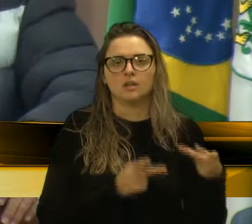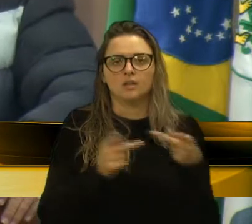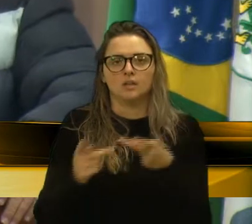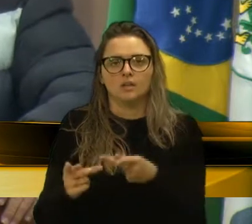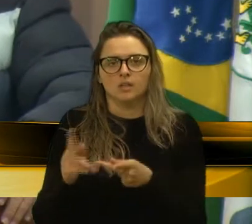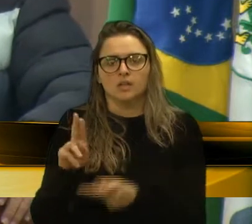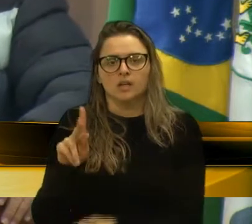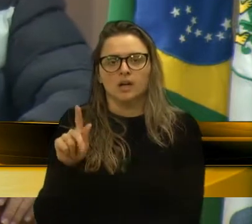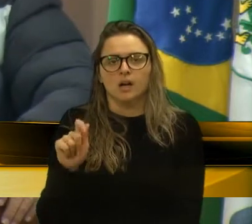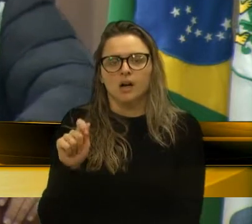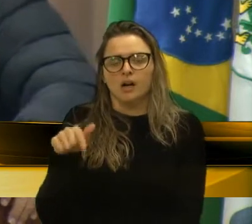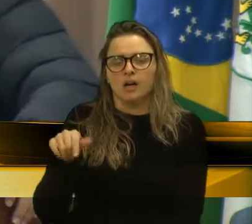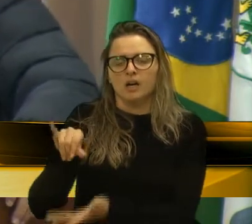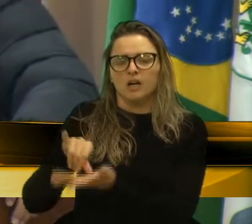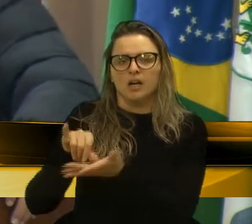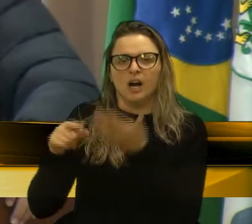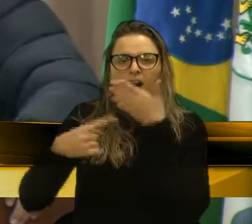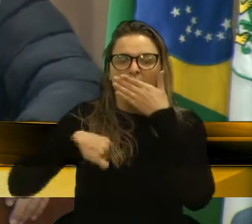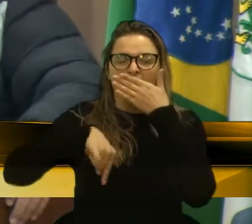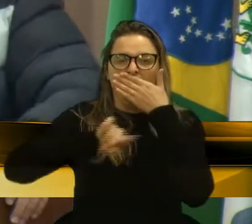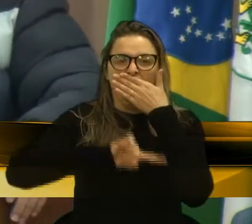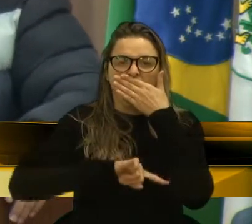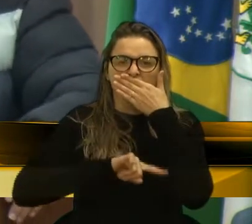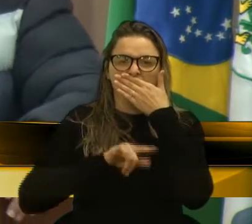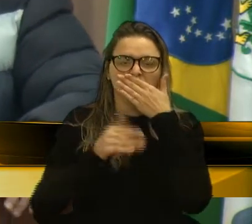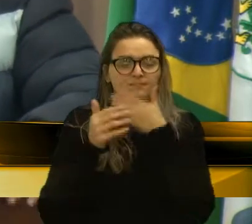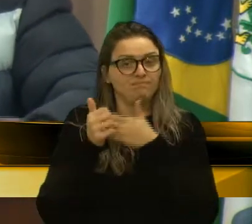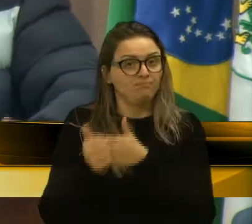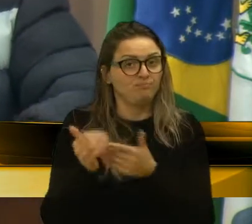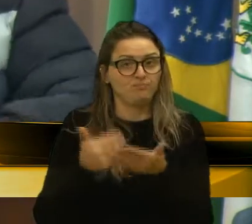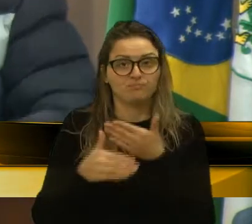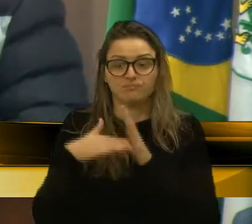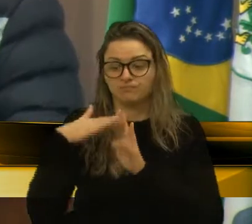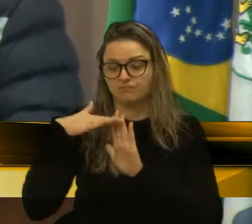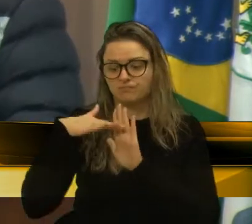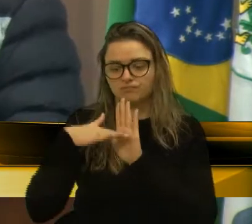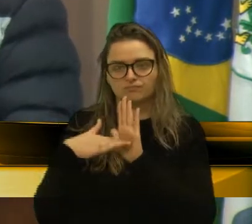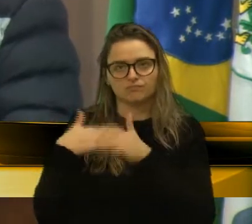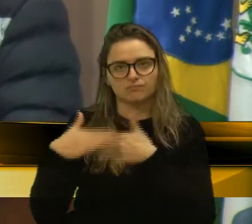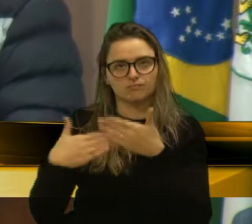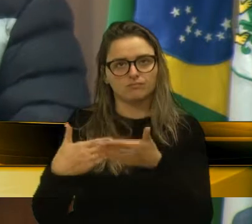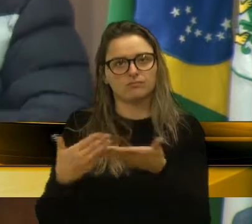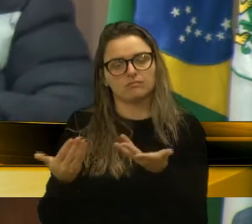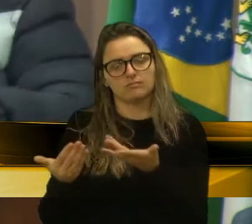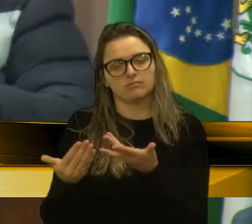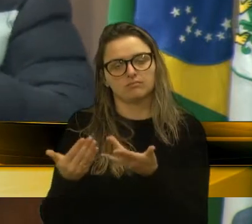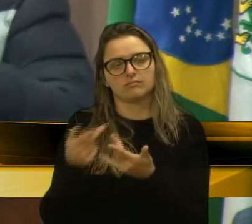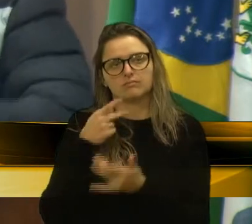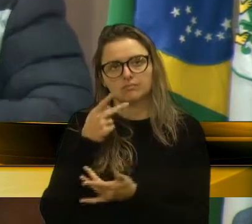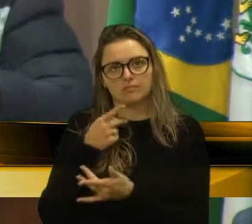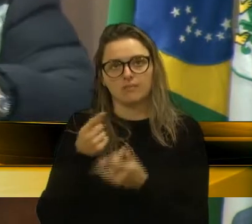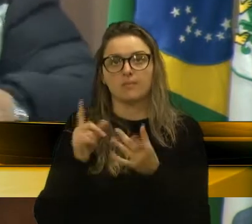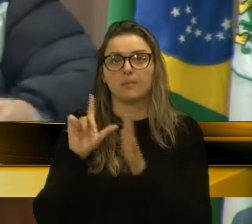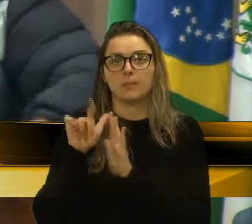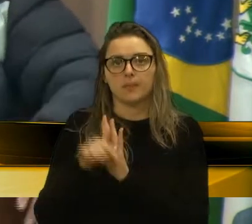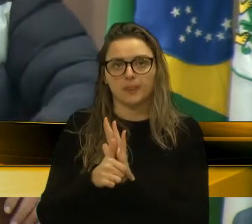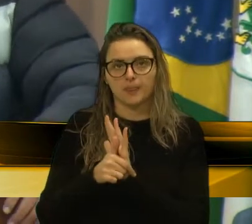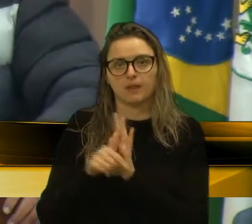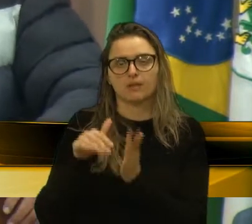né, seguimos o passo que foi nos orientado anteriormente. Depois o secretário